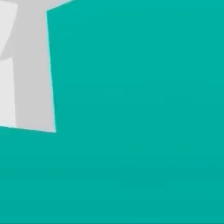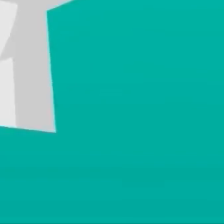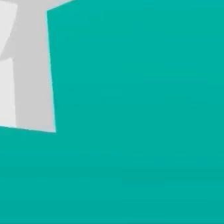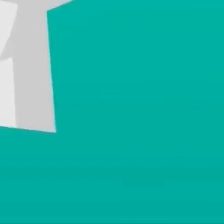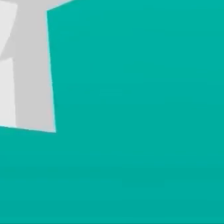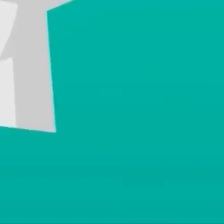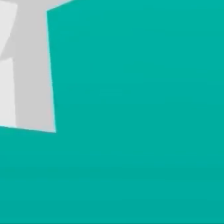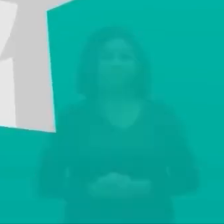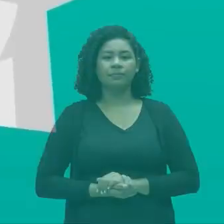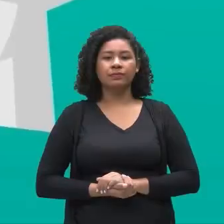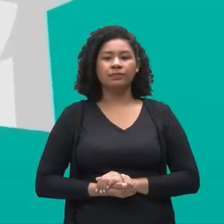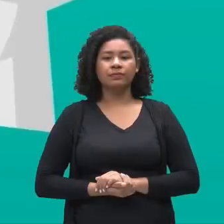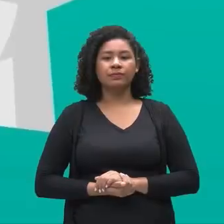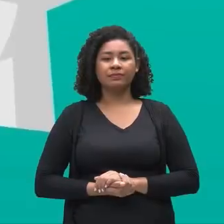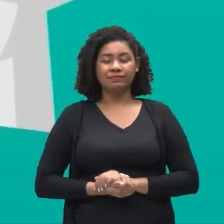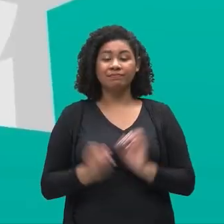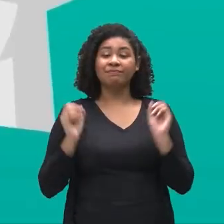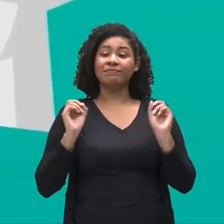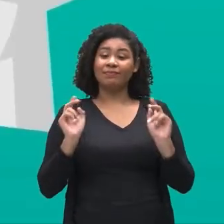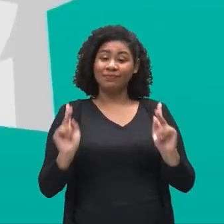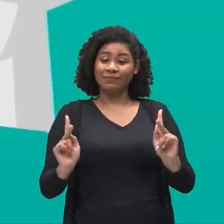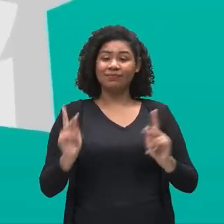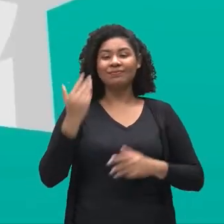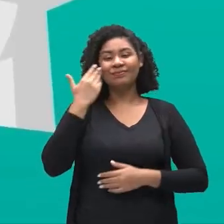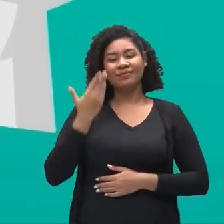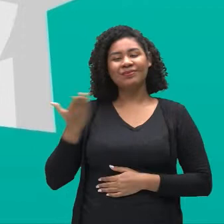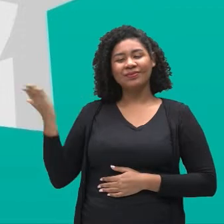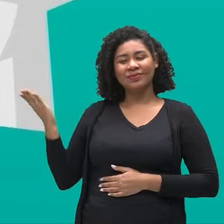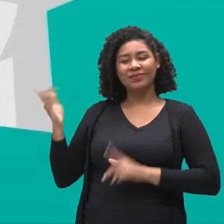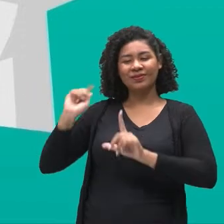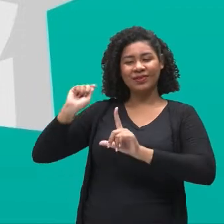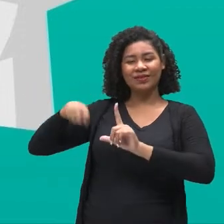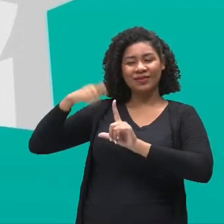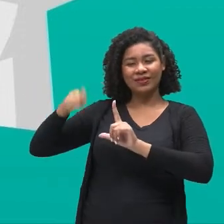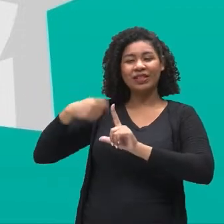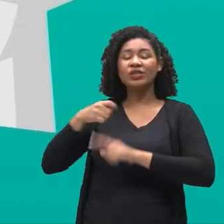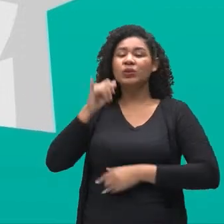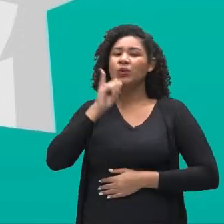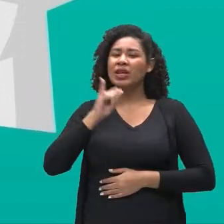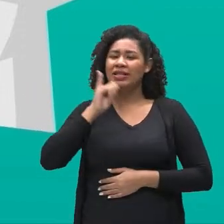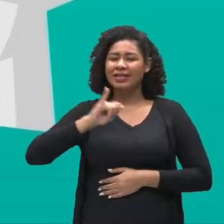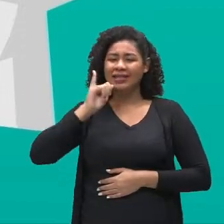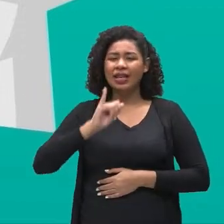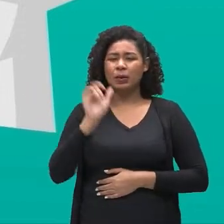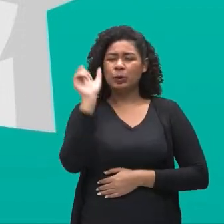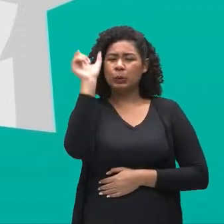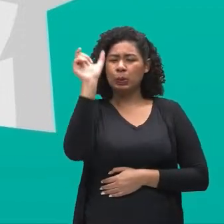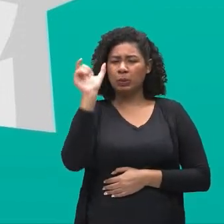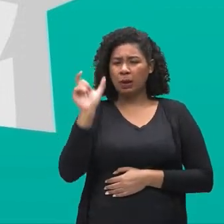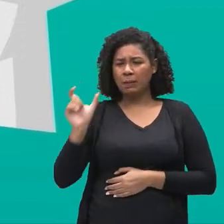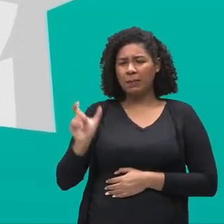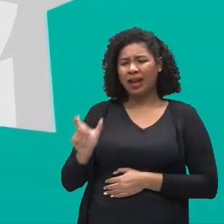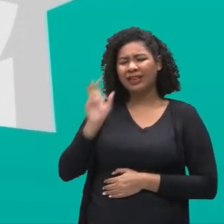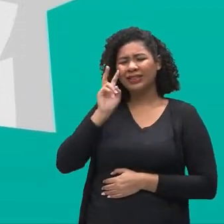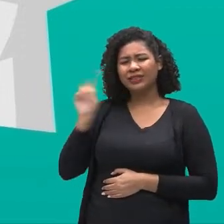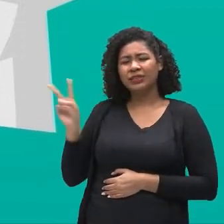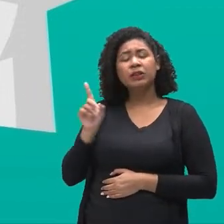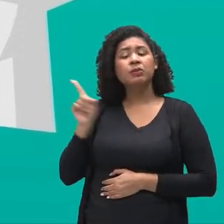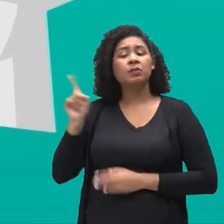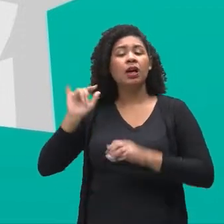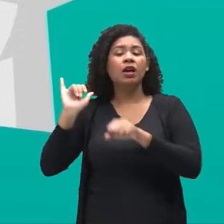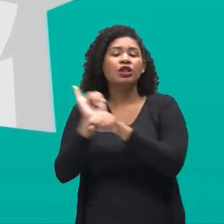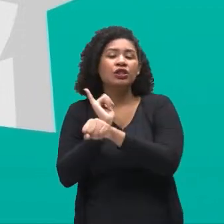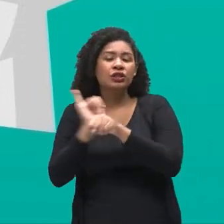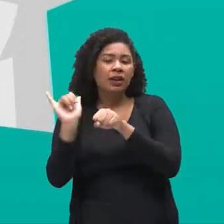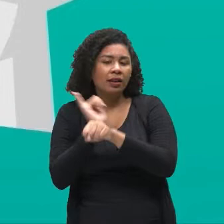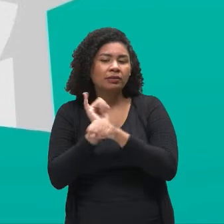Ok, então nós vimos aí um vídeo com alguns exemplos de marcas tipográficas, mas o que é isso, teacher? São alguns